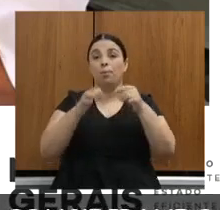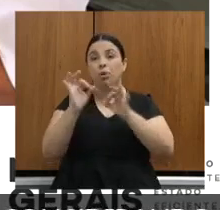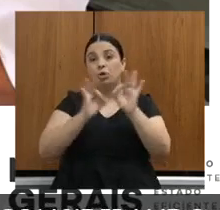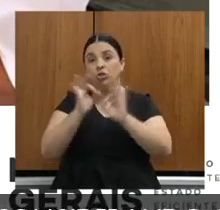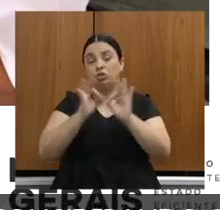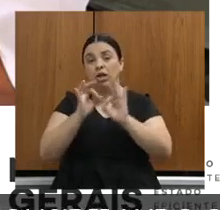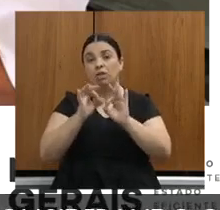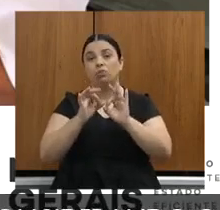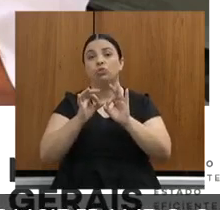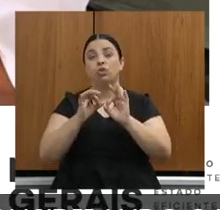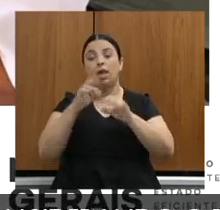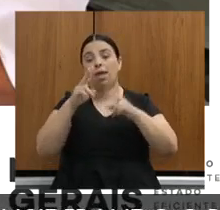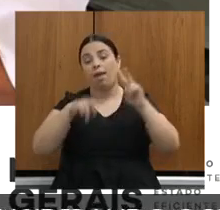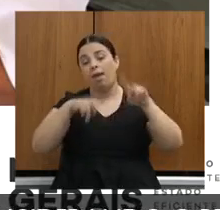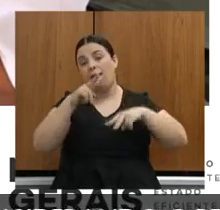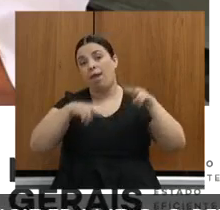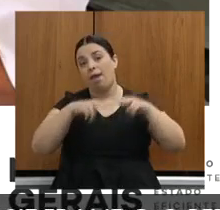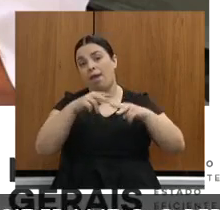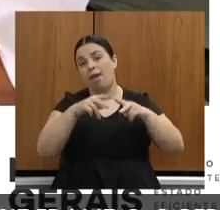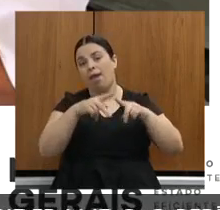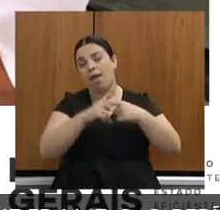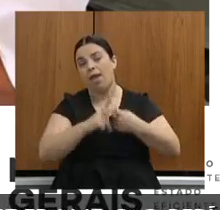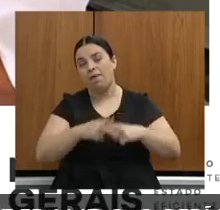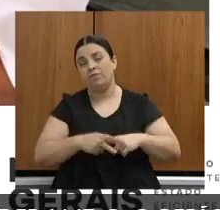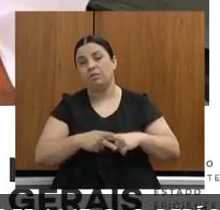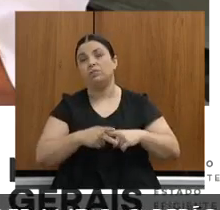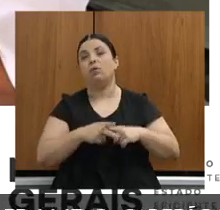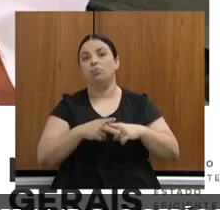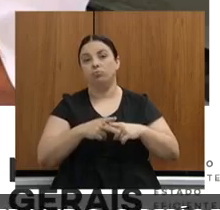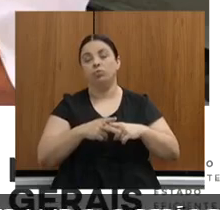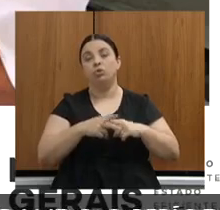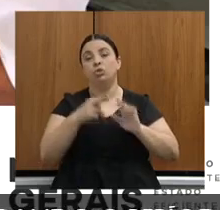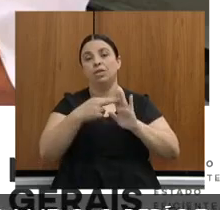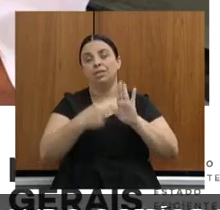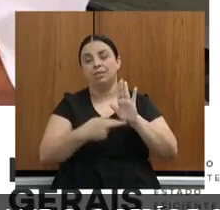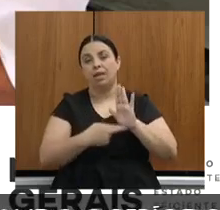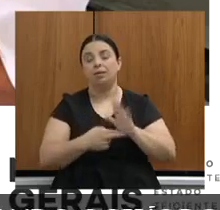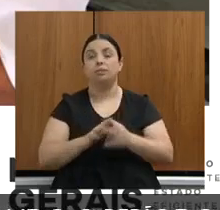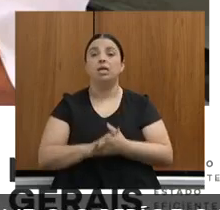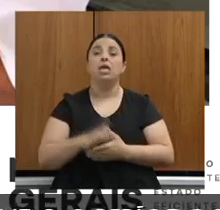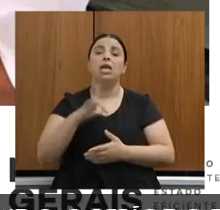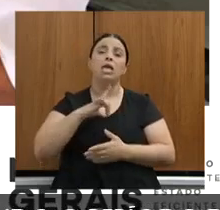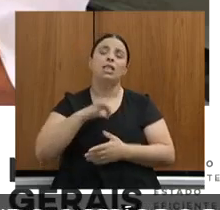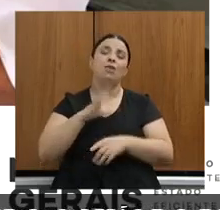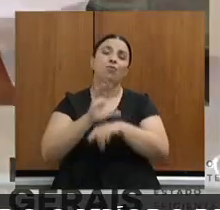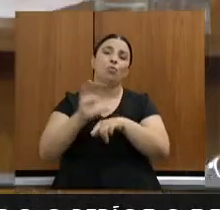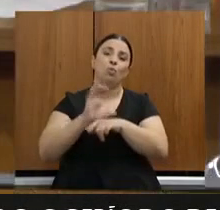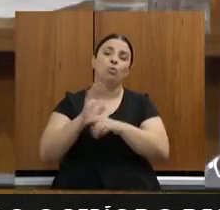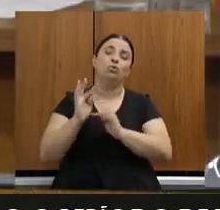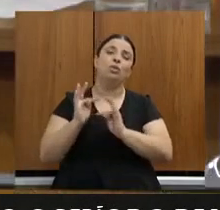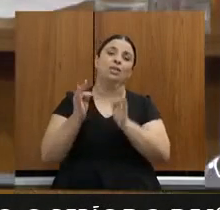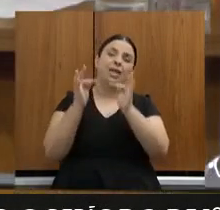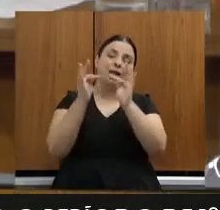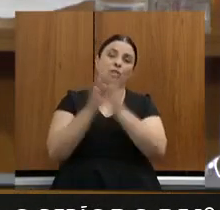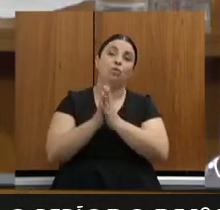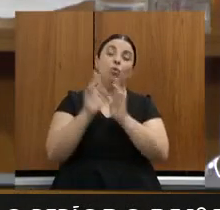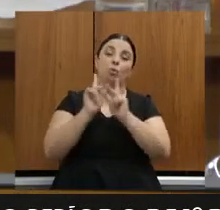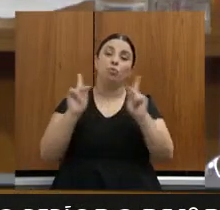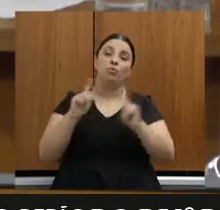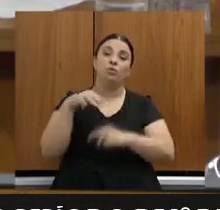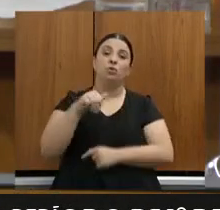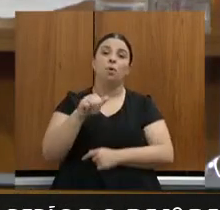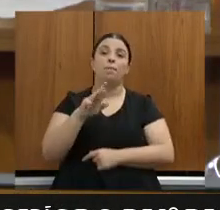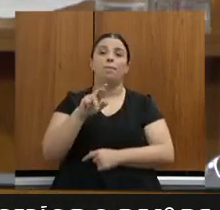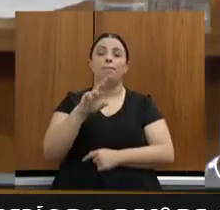apoio dessa casa aquilo Agradeço o curso técnico legislativo para 22 técnicos do hino com professor Marcos de Castro Alvarenga